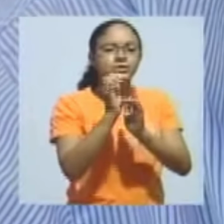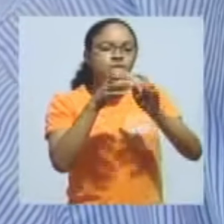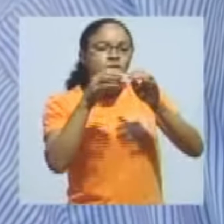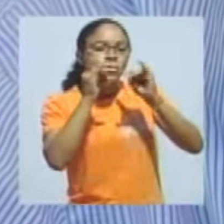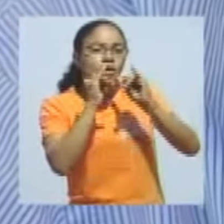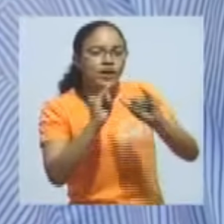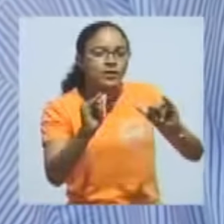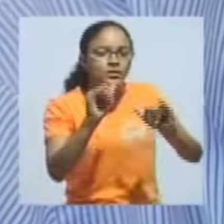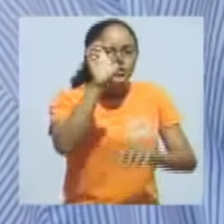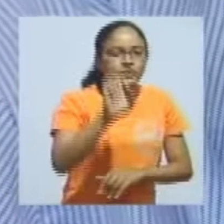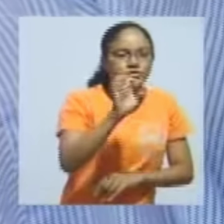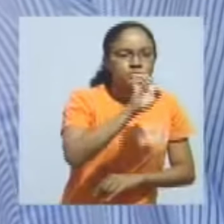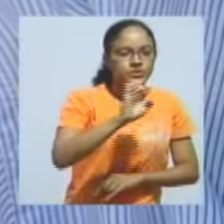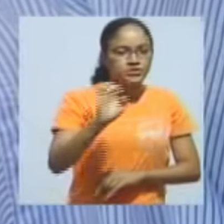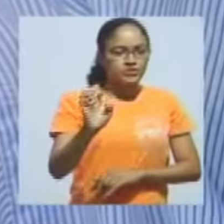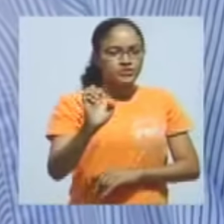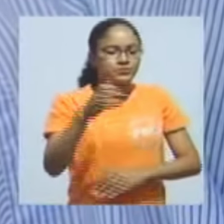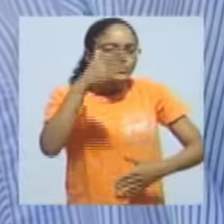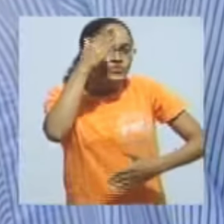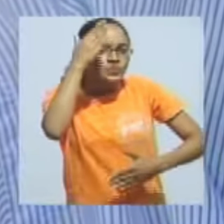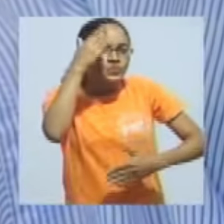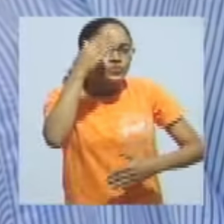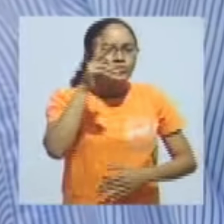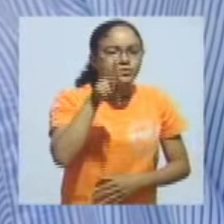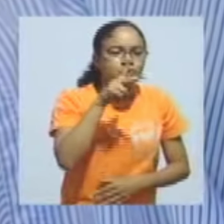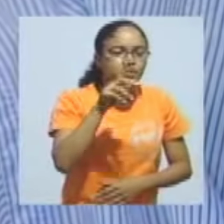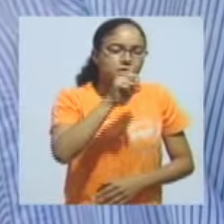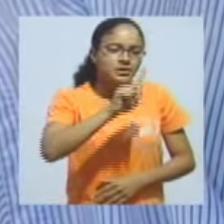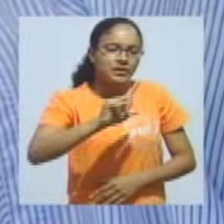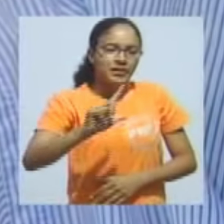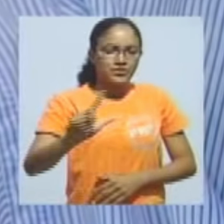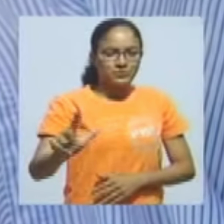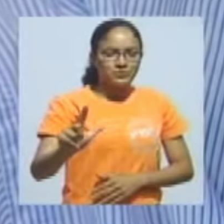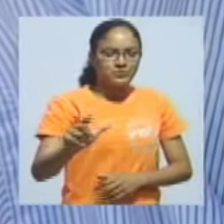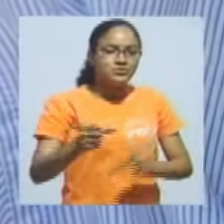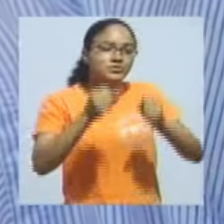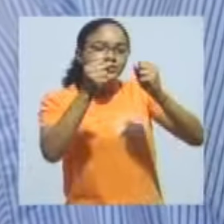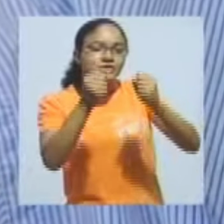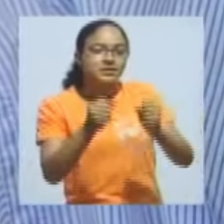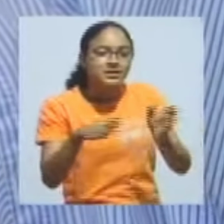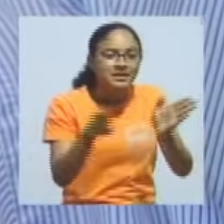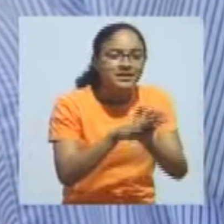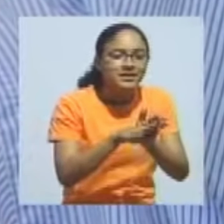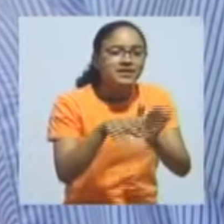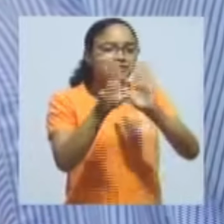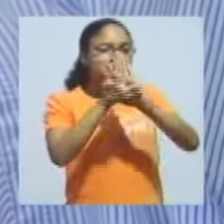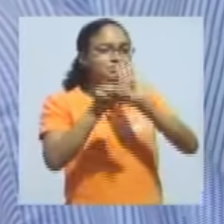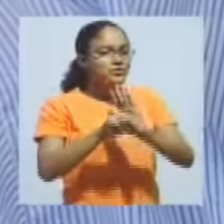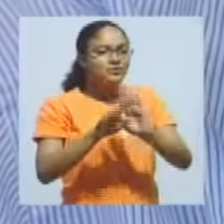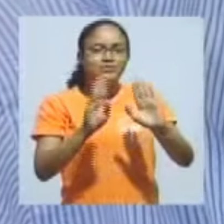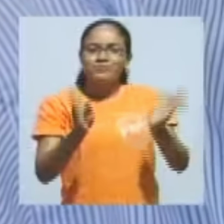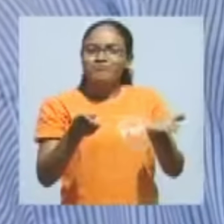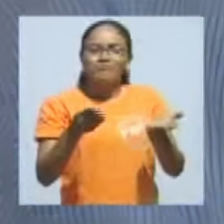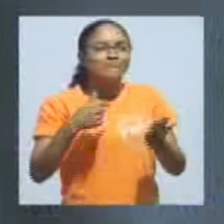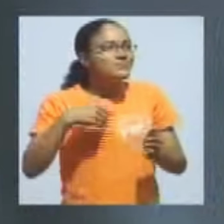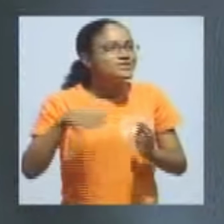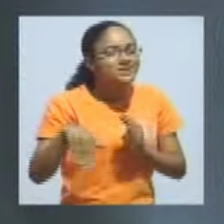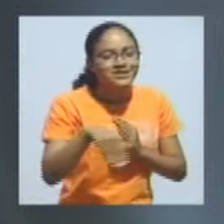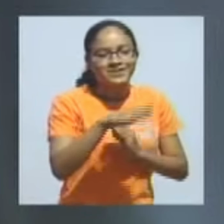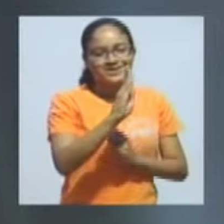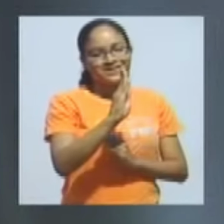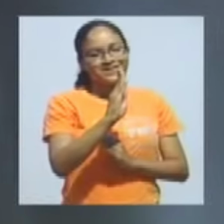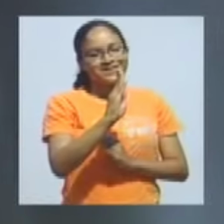Eu estou exultando de alegria. Se pudesse sair voando e chegar na Canção Nova, mas como, graças a Deus, o telefone nos ajuda a